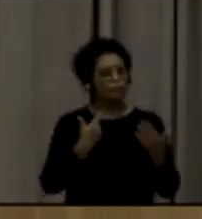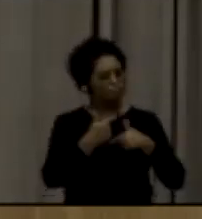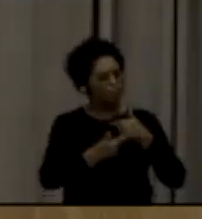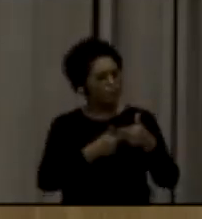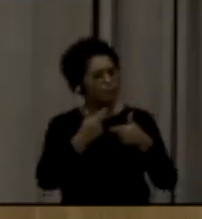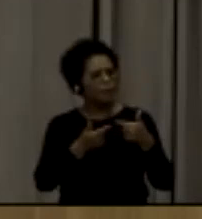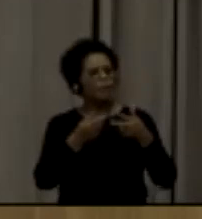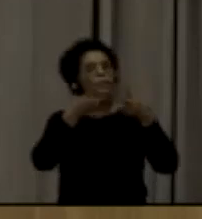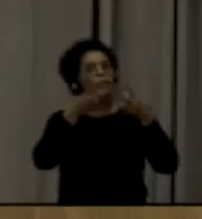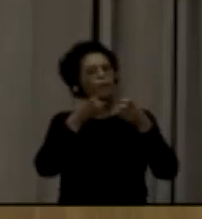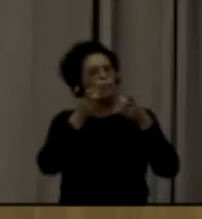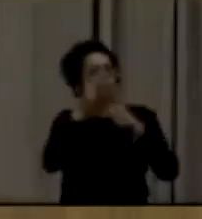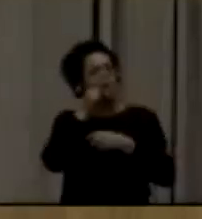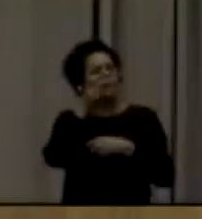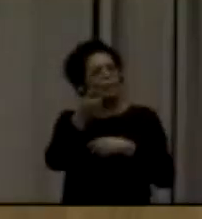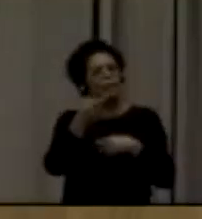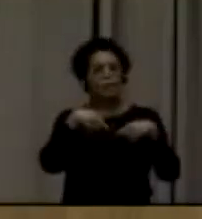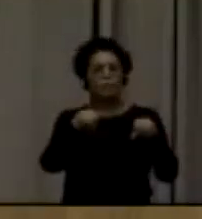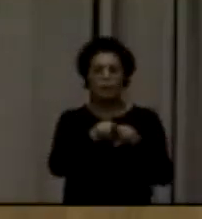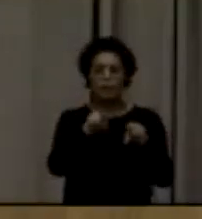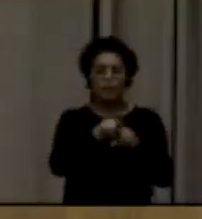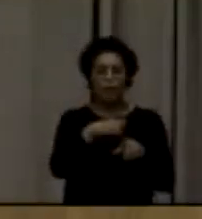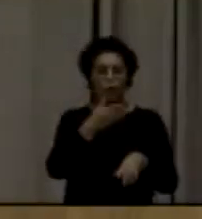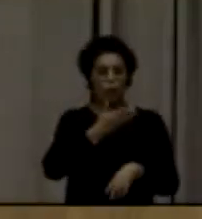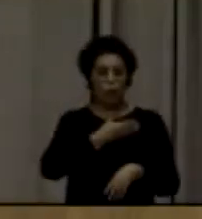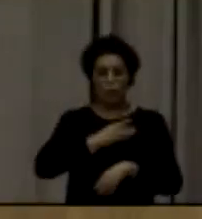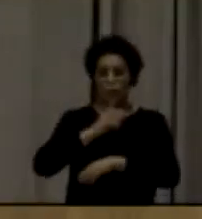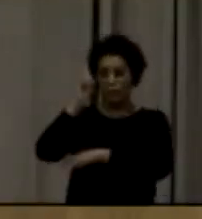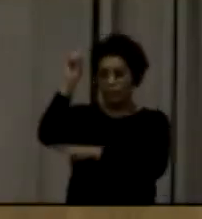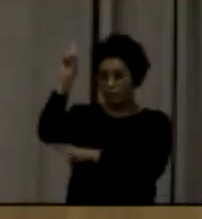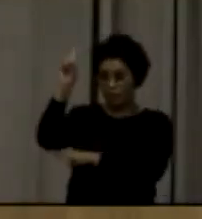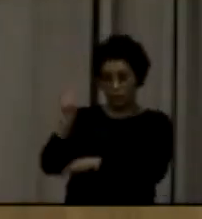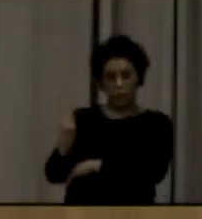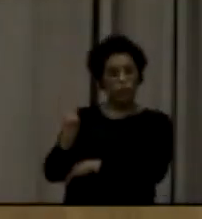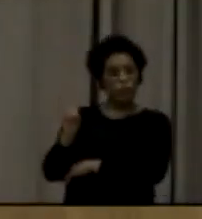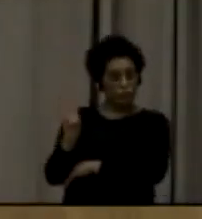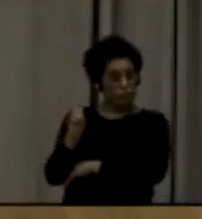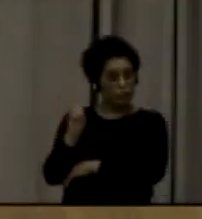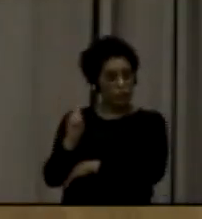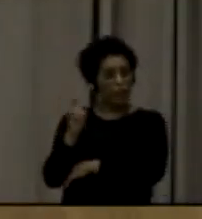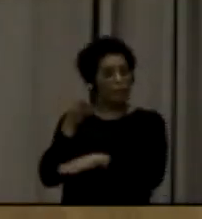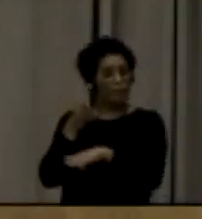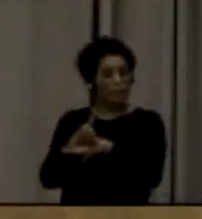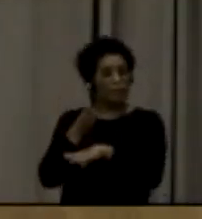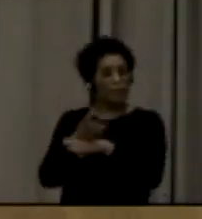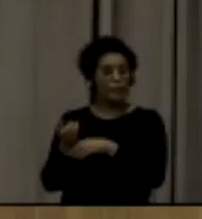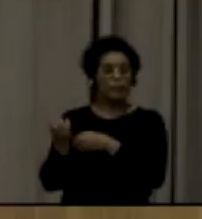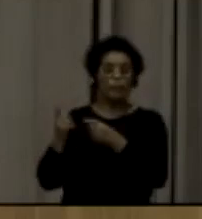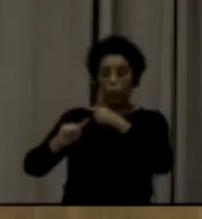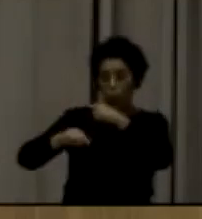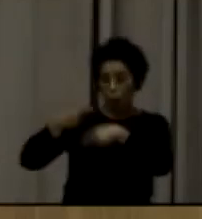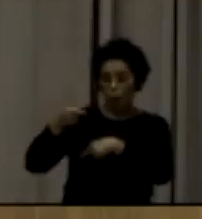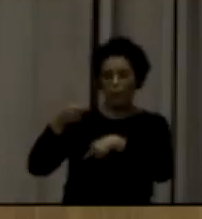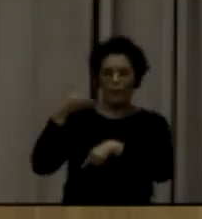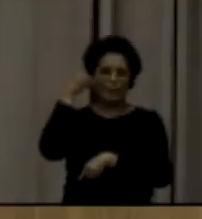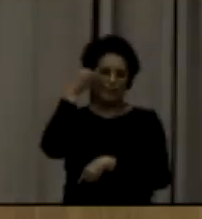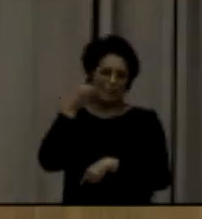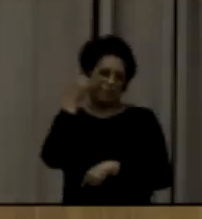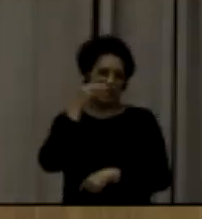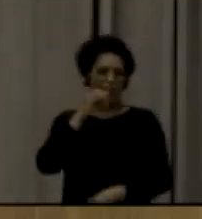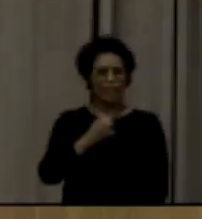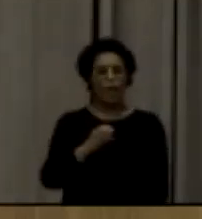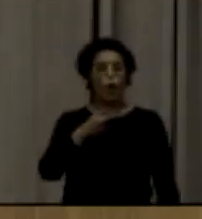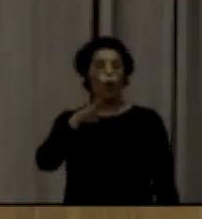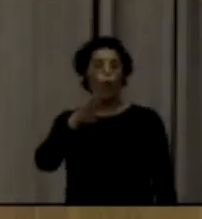que vocês vão ver que é muito interessante. Também vai ter uma colega que é uma diretora de ALAM, e que estamos recuperando essa experiência cubana.